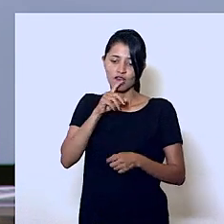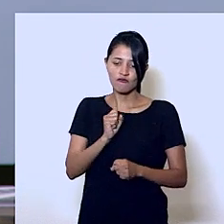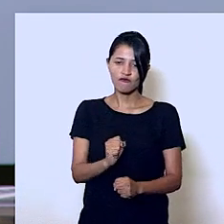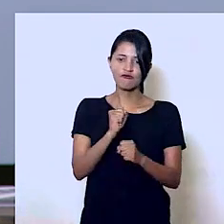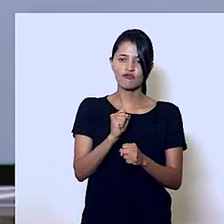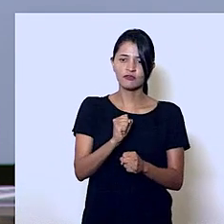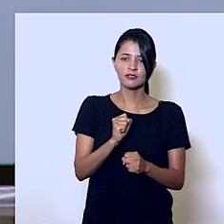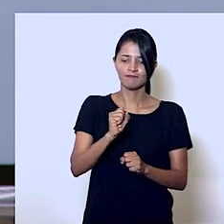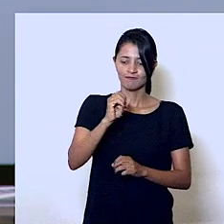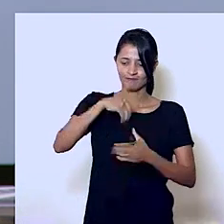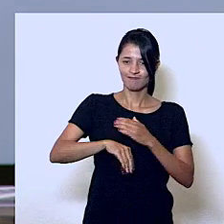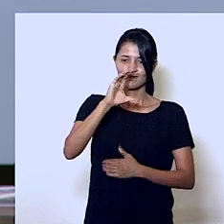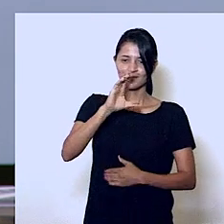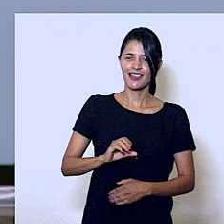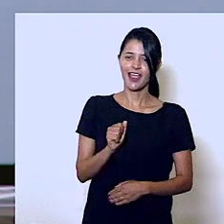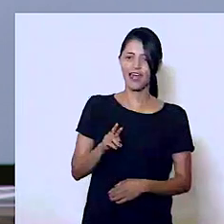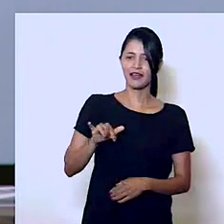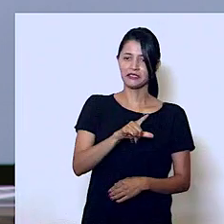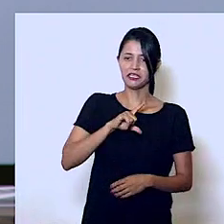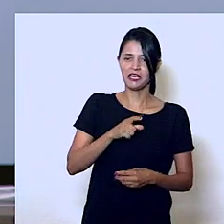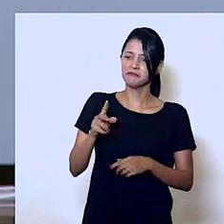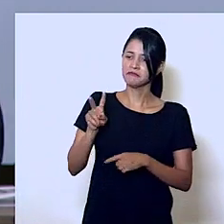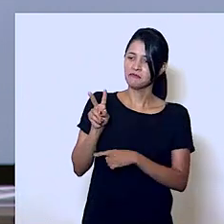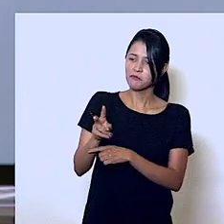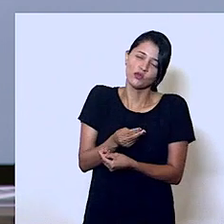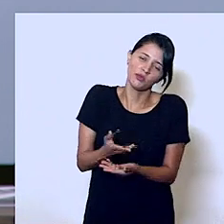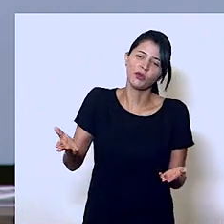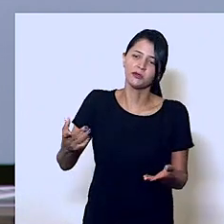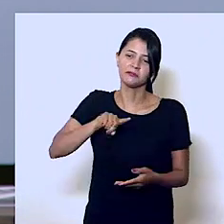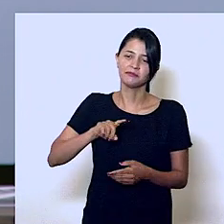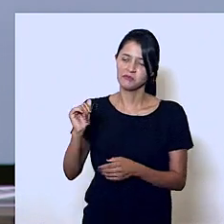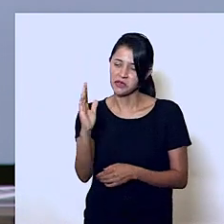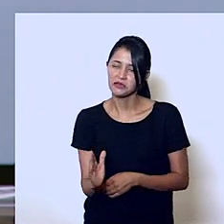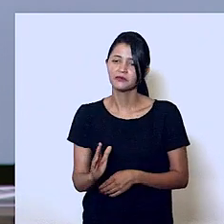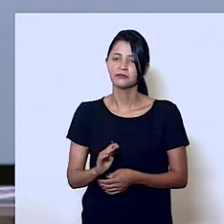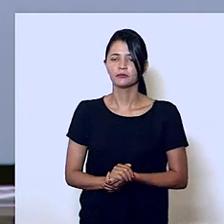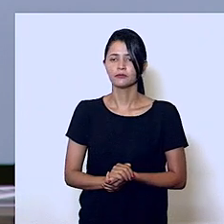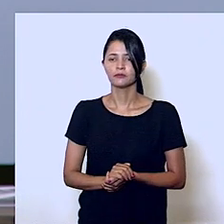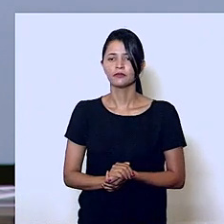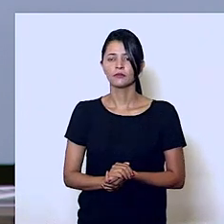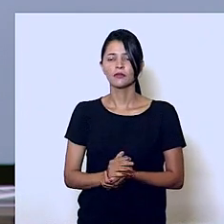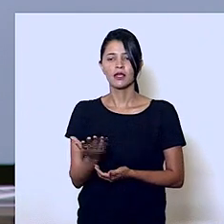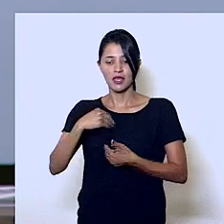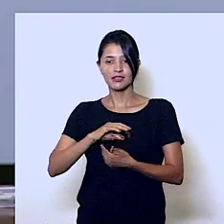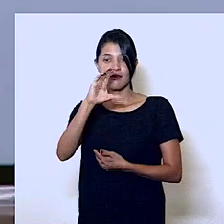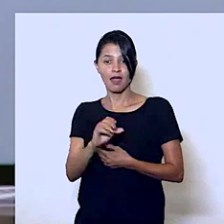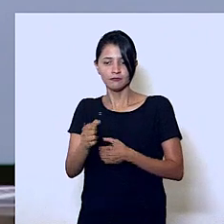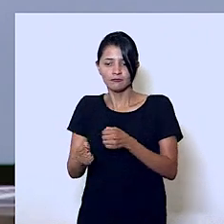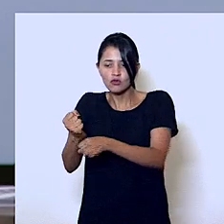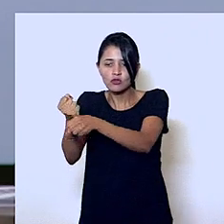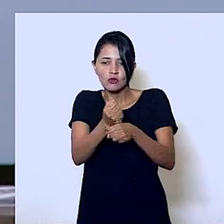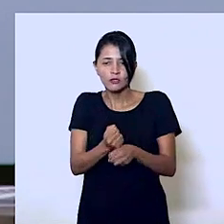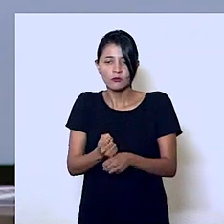emprestou à nossa instituição e ao nosso país. Credibilidade que se constrói com perenidade, mas também com profundo